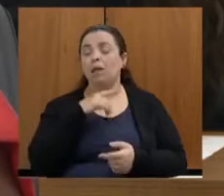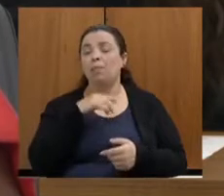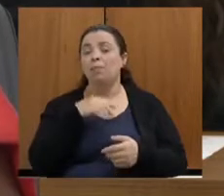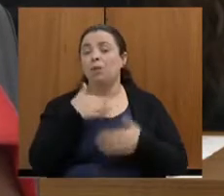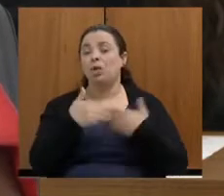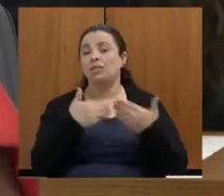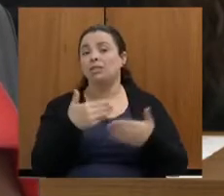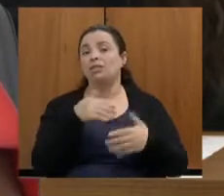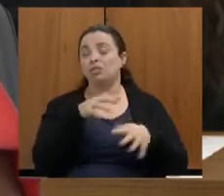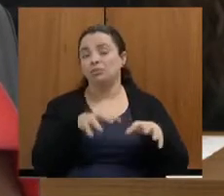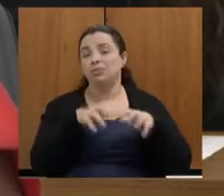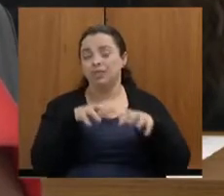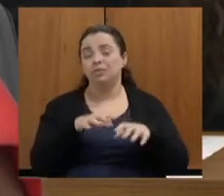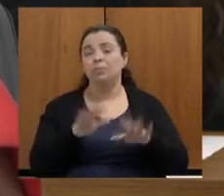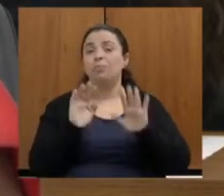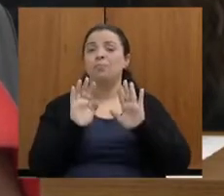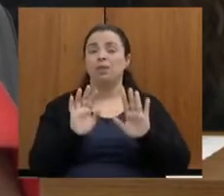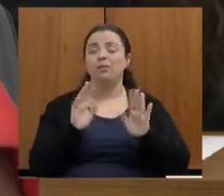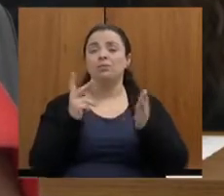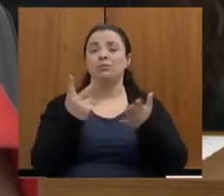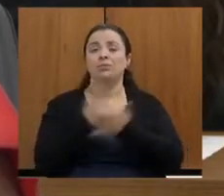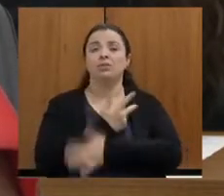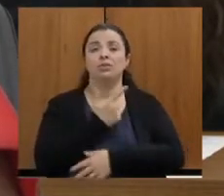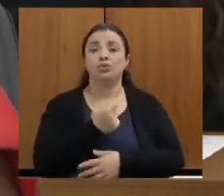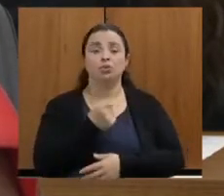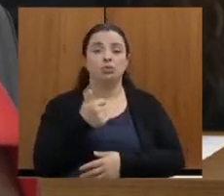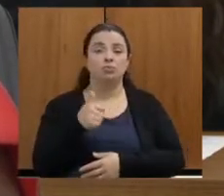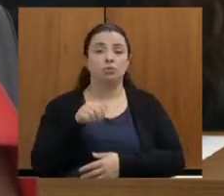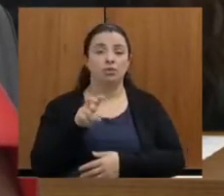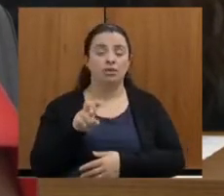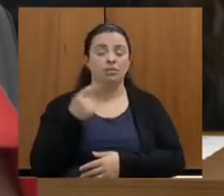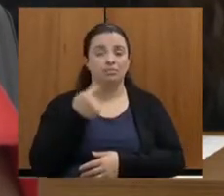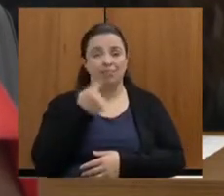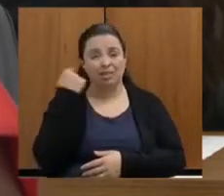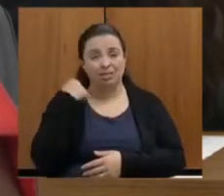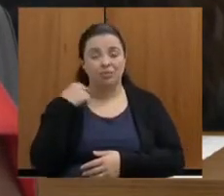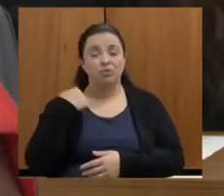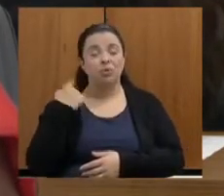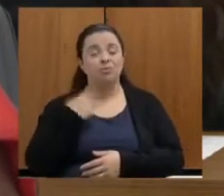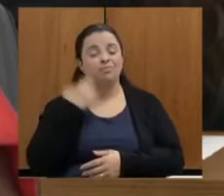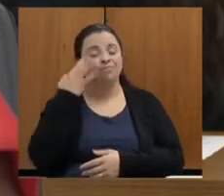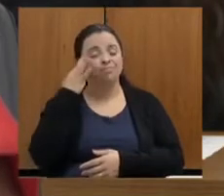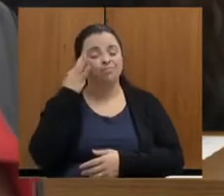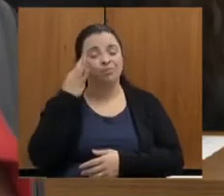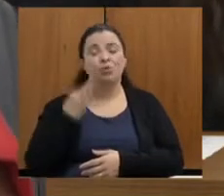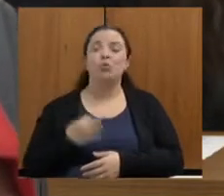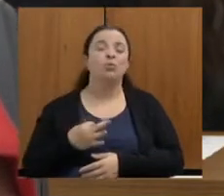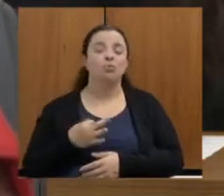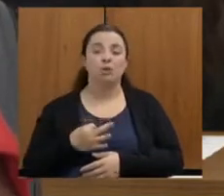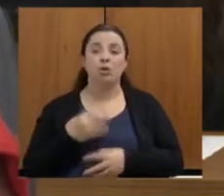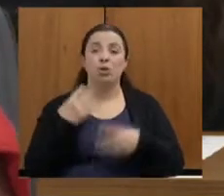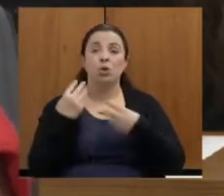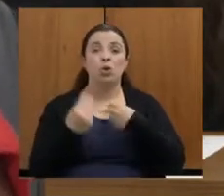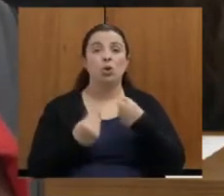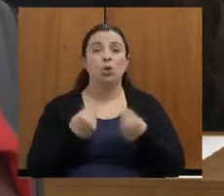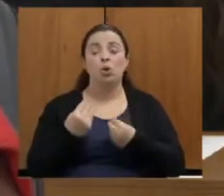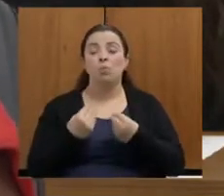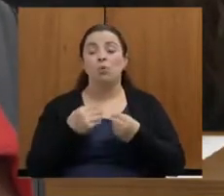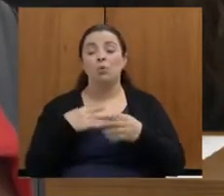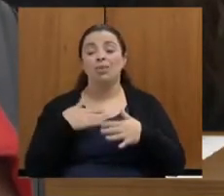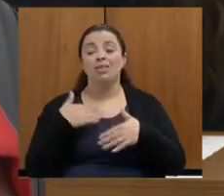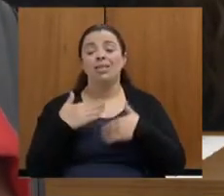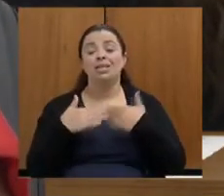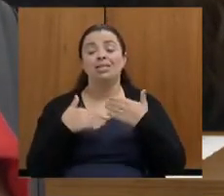mas em 2015 a gente entendeu como um desenvolvimento